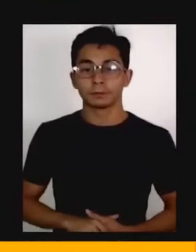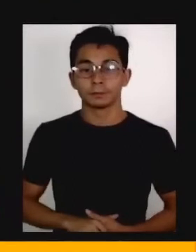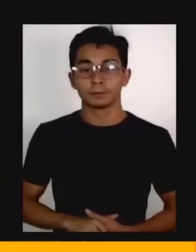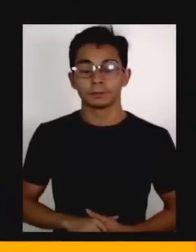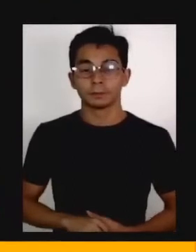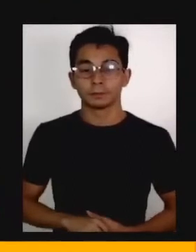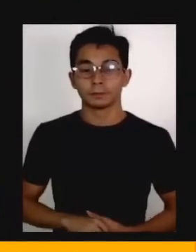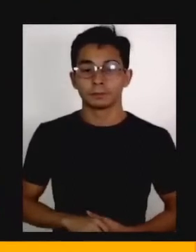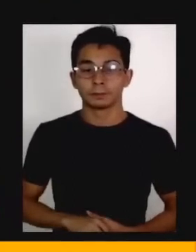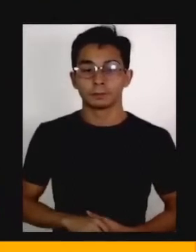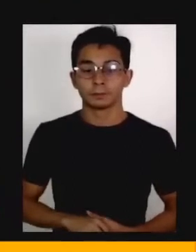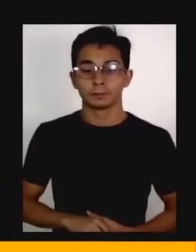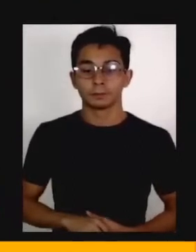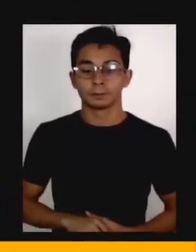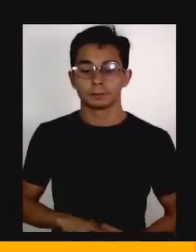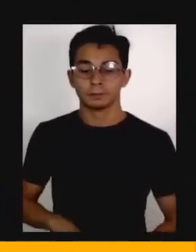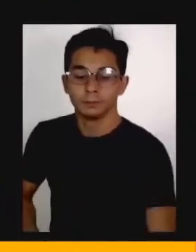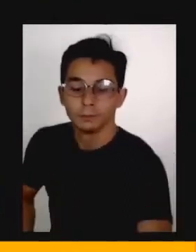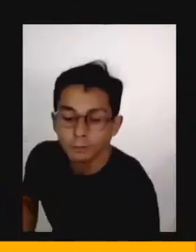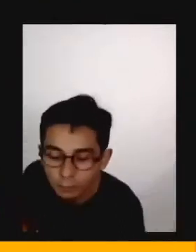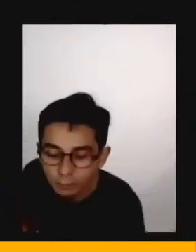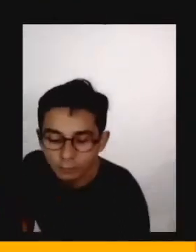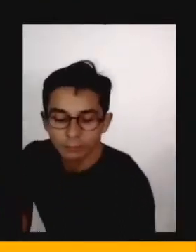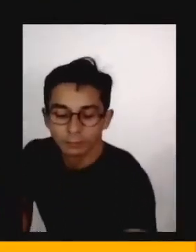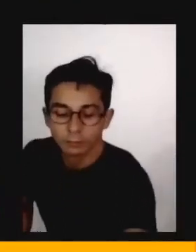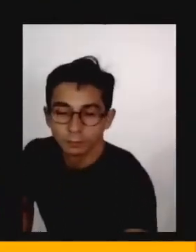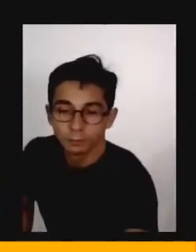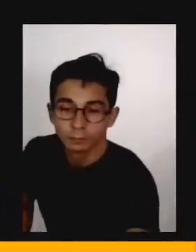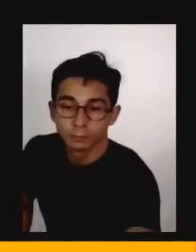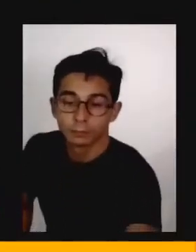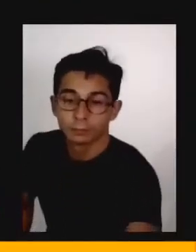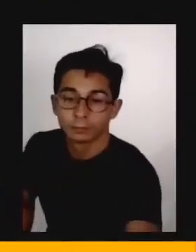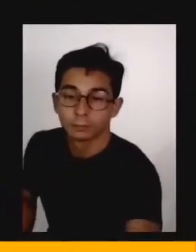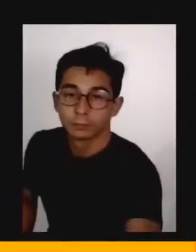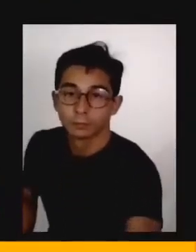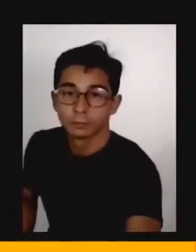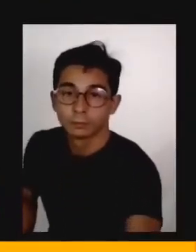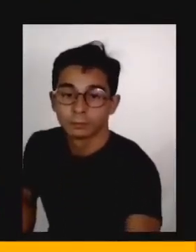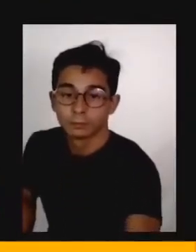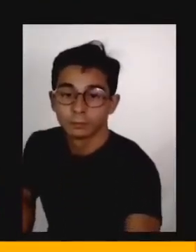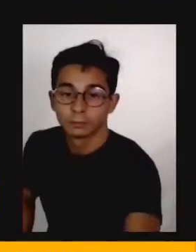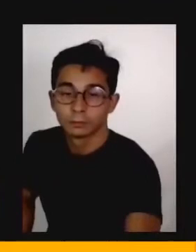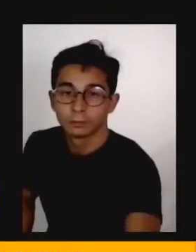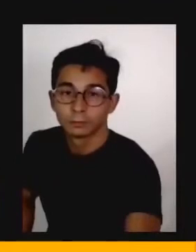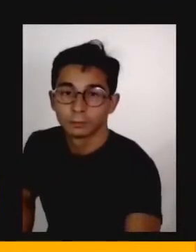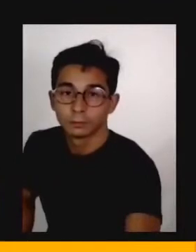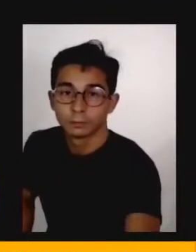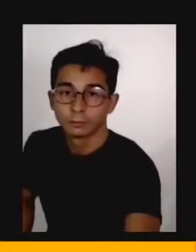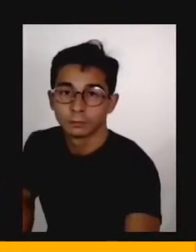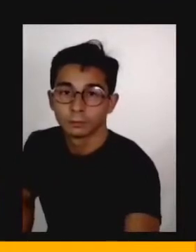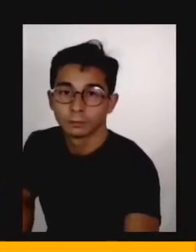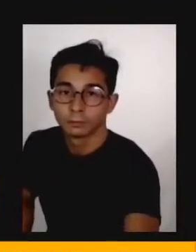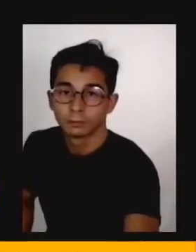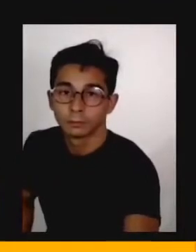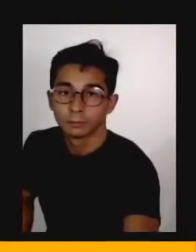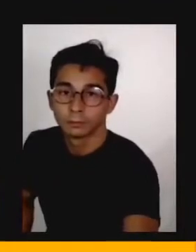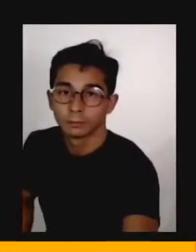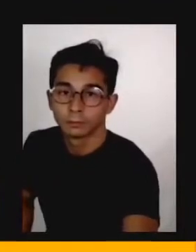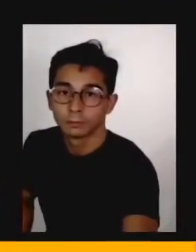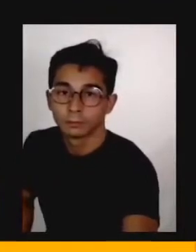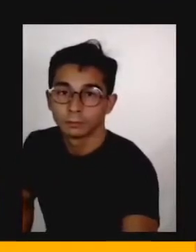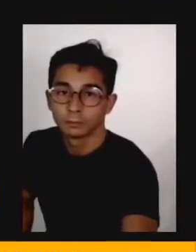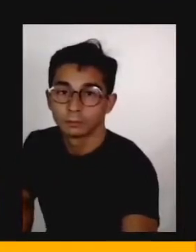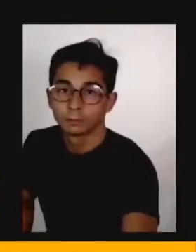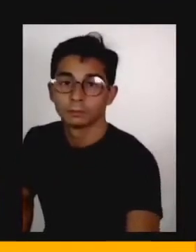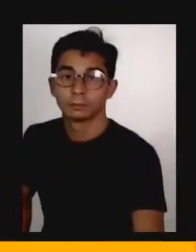middle, que é esse meio um pouco bagunçado, que eu vou falar um pouquinho para vocês e como isso se encaixa na nossa estratégia. Ele parte do